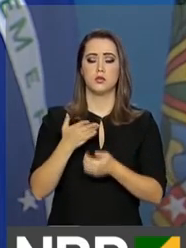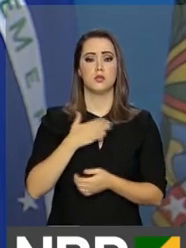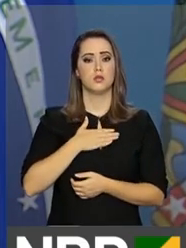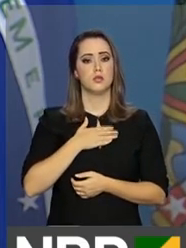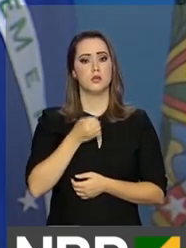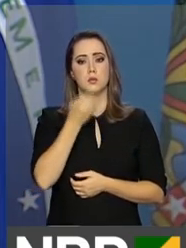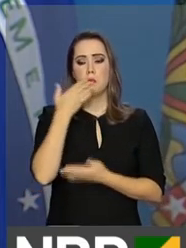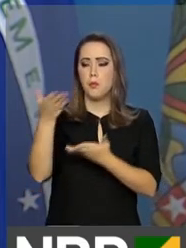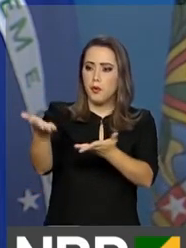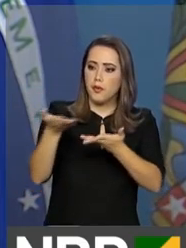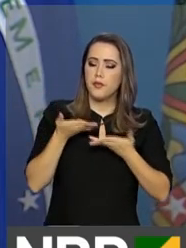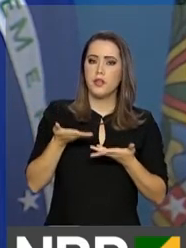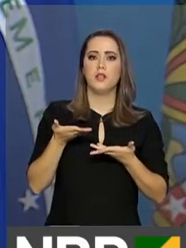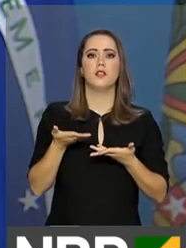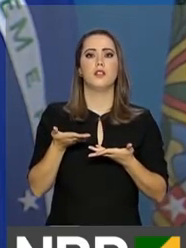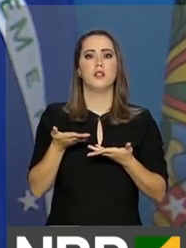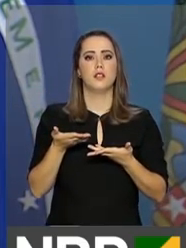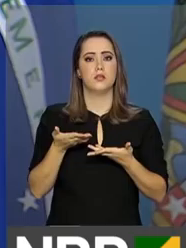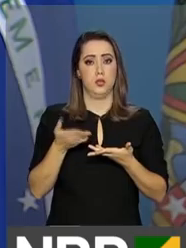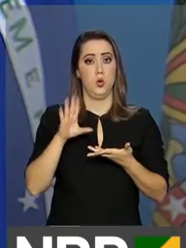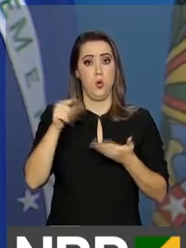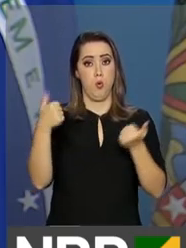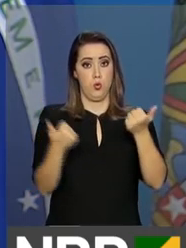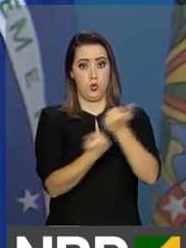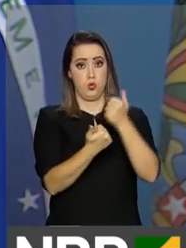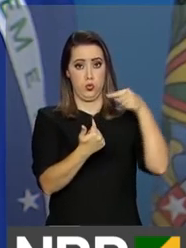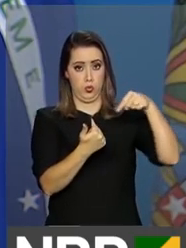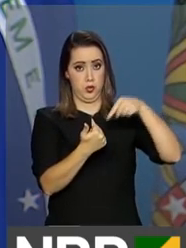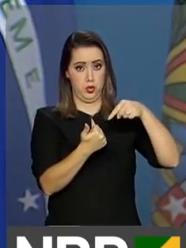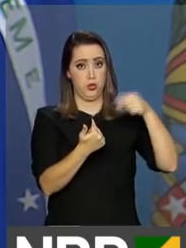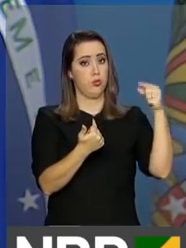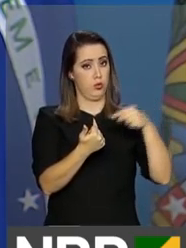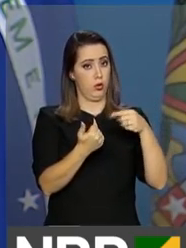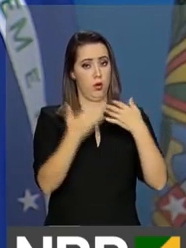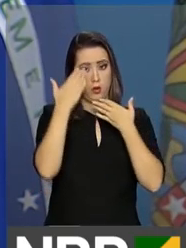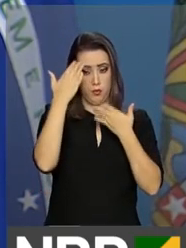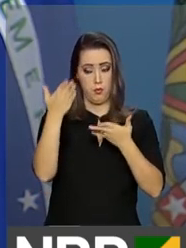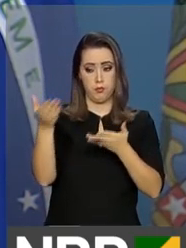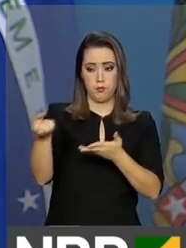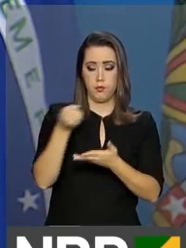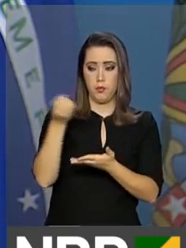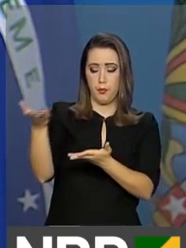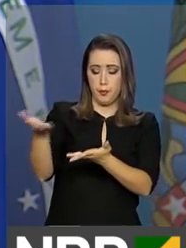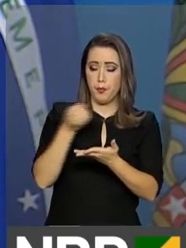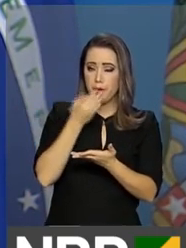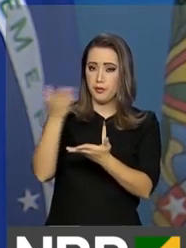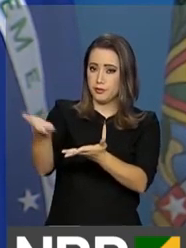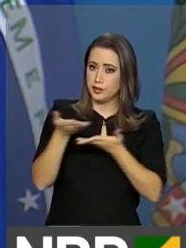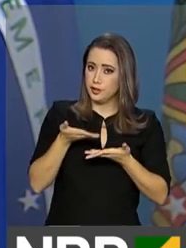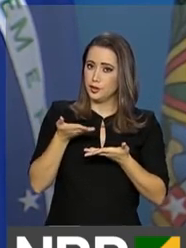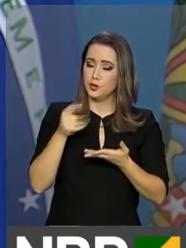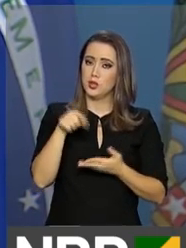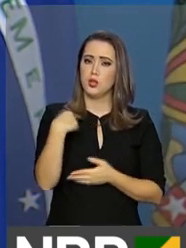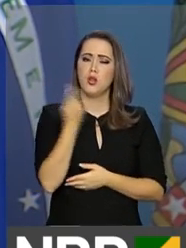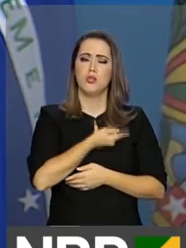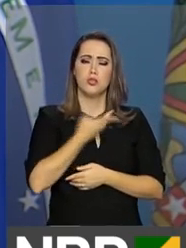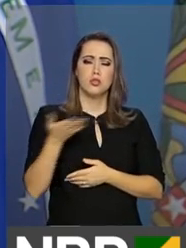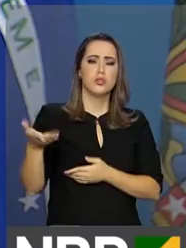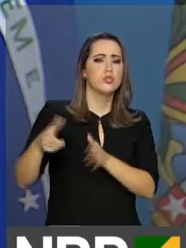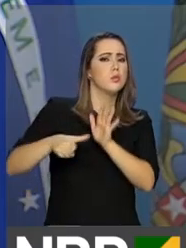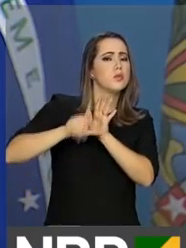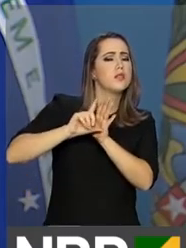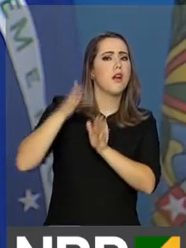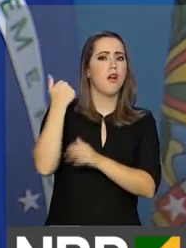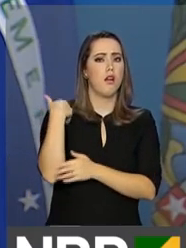calorosas boas-vindas, né? Eu já vinha contando, nós já vimos contando, com a energia e a determinação do